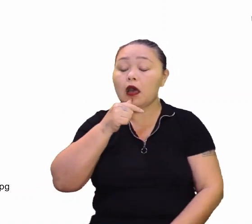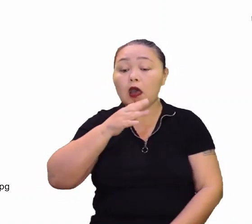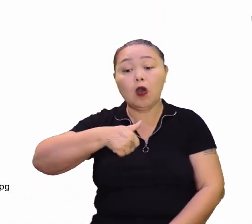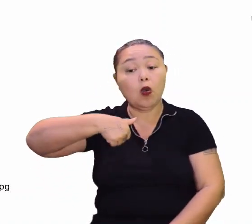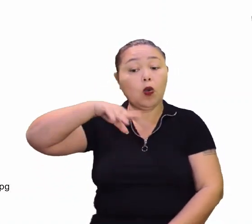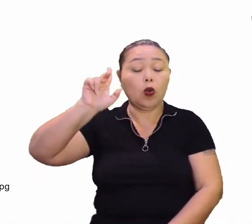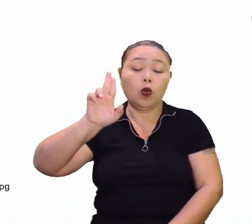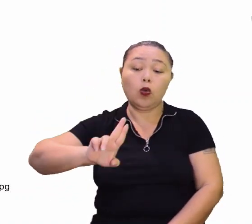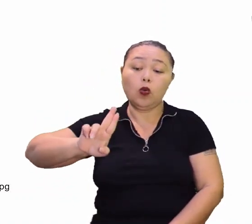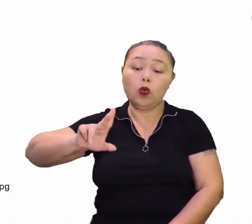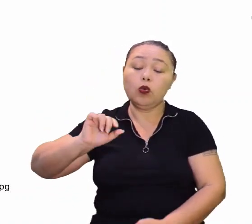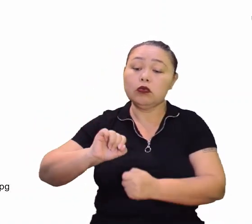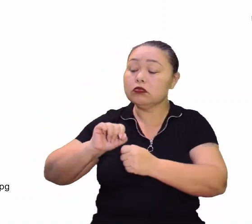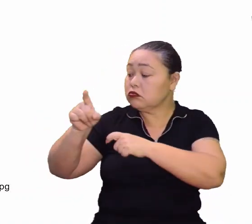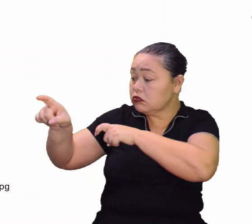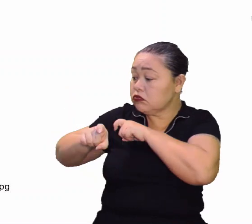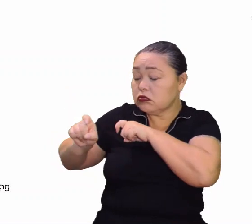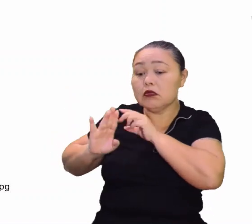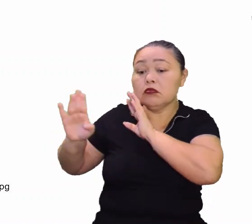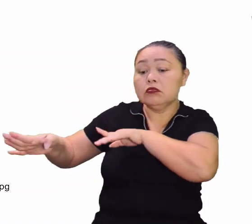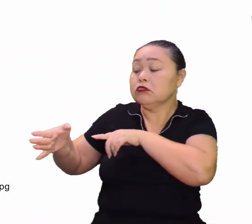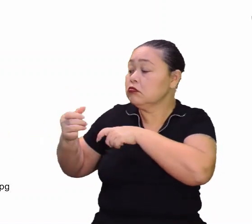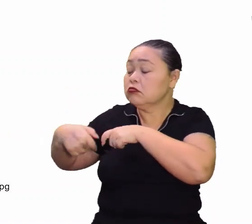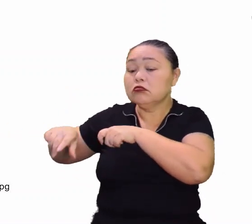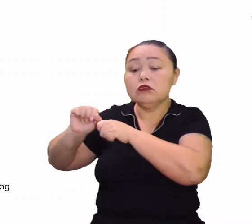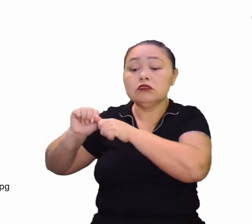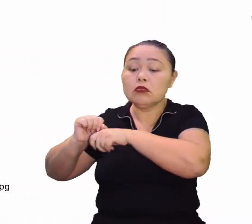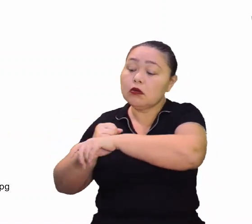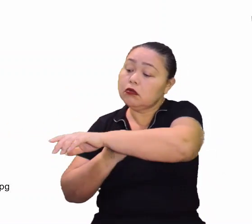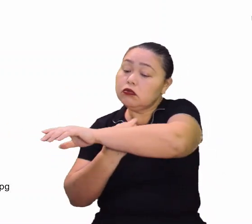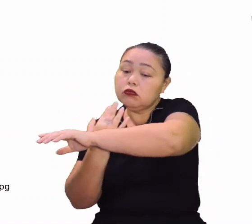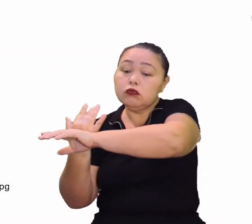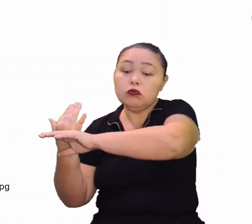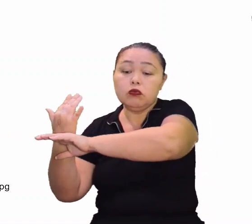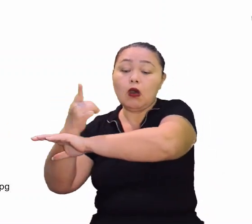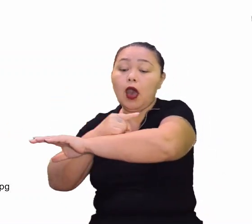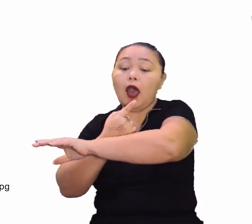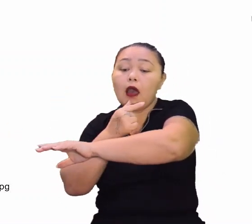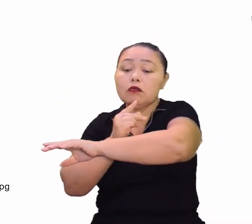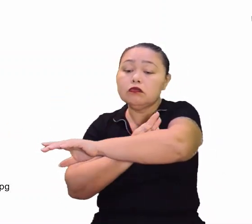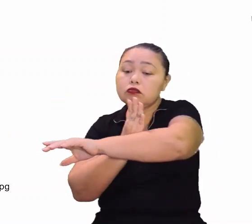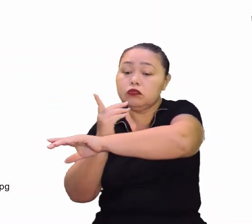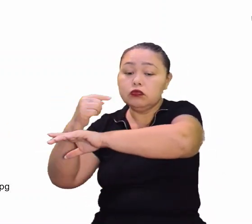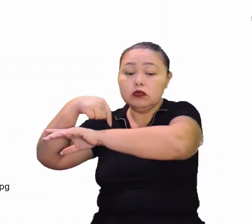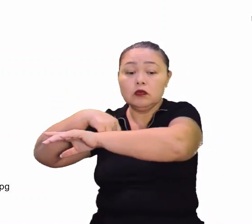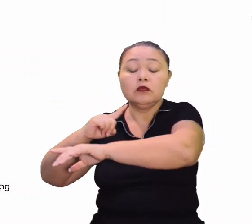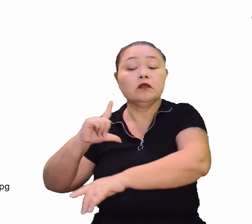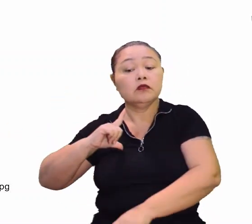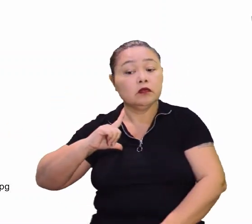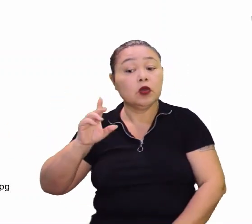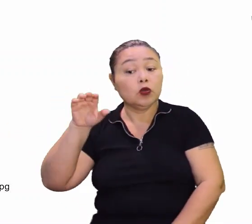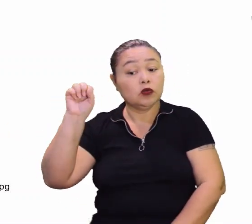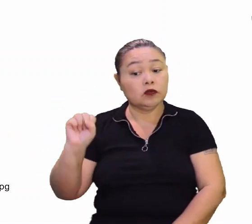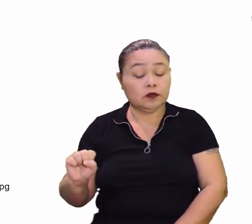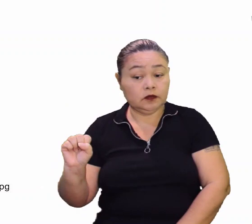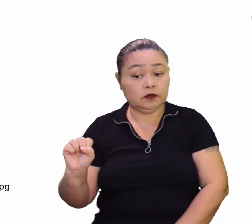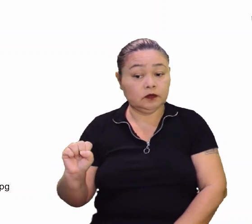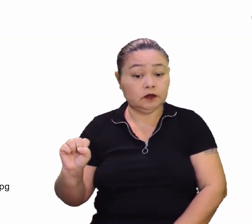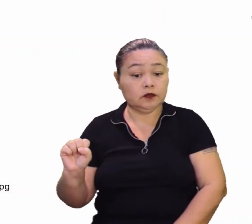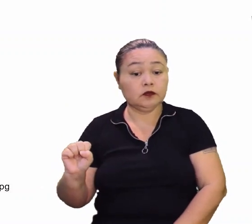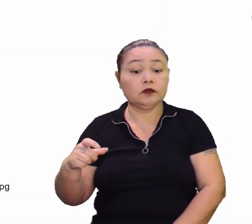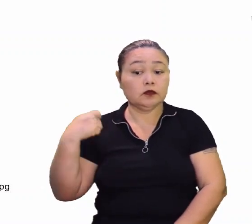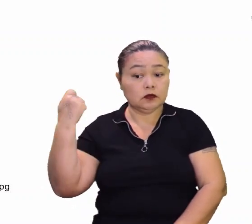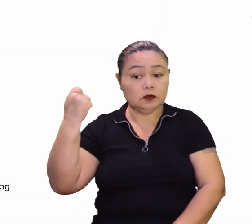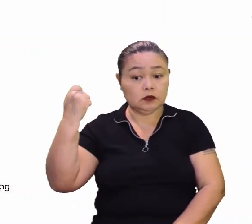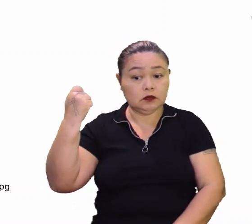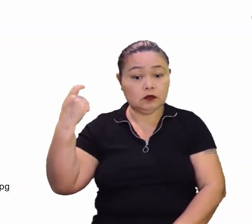consumo na produção agrícola direcionado para irrigação. E também lá no Sul, temos a questão, principalmente aqui no